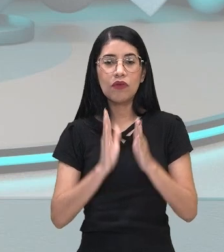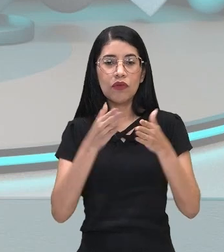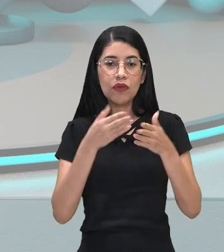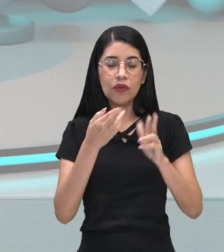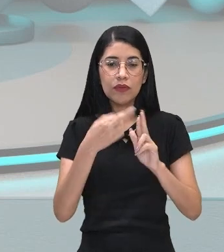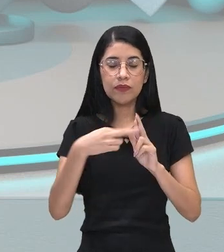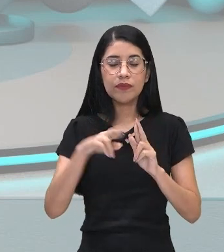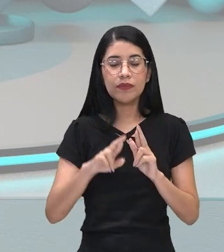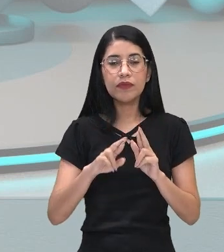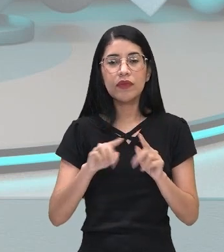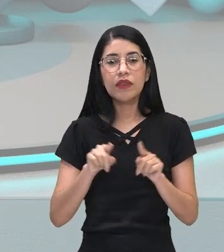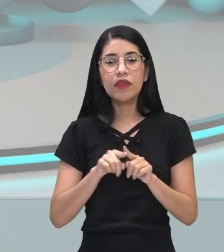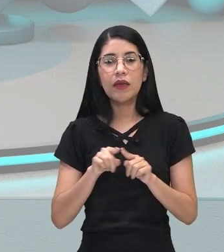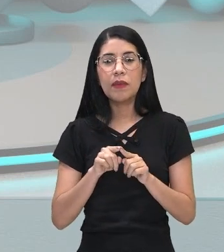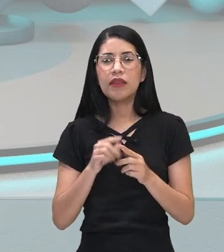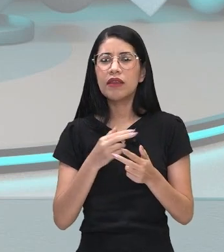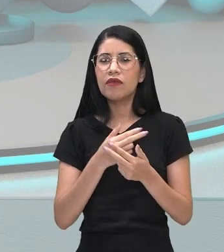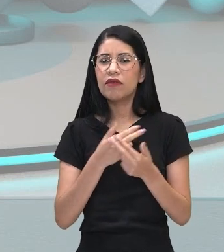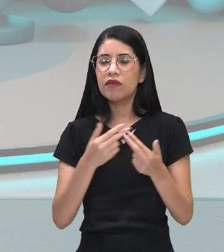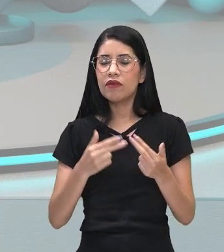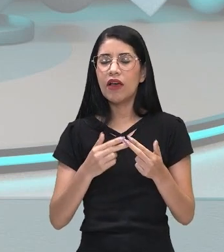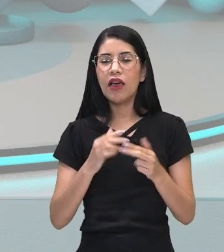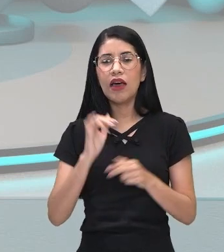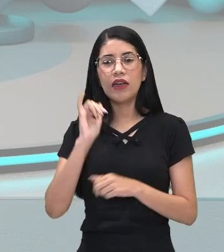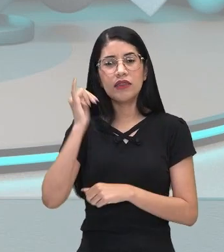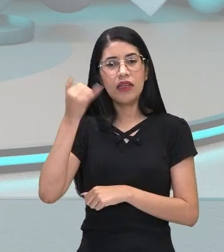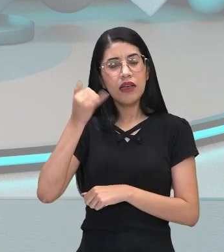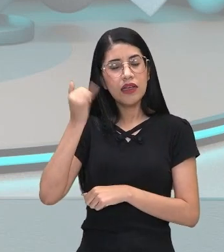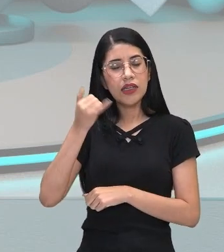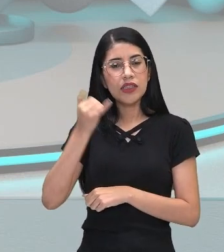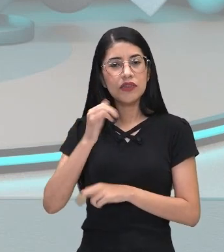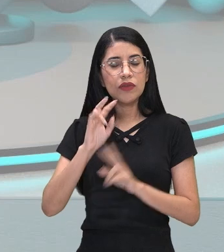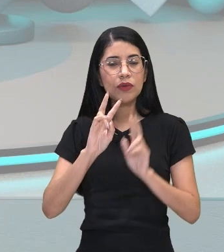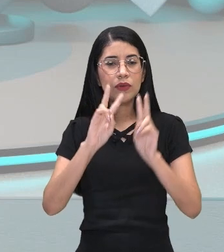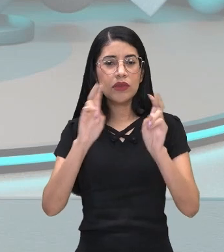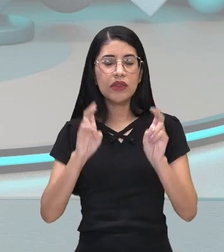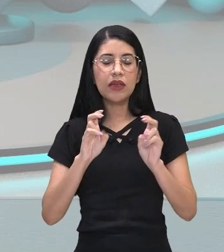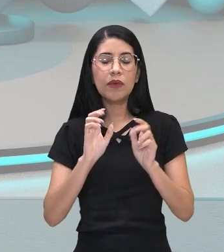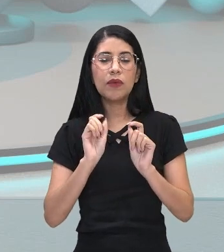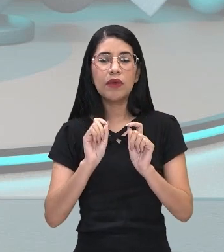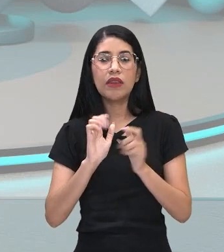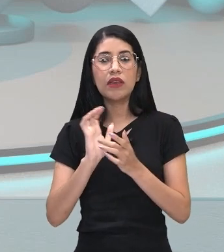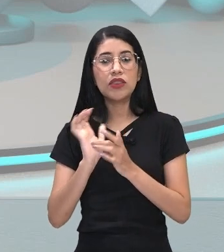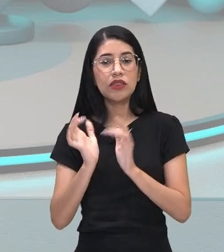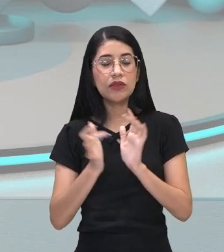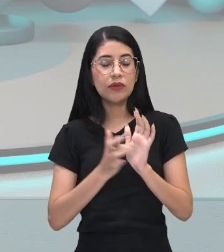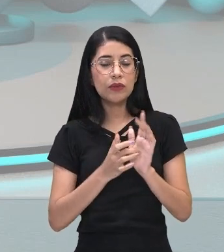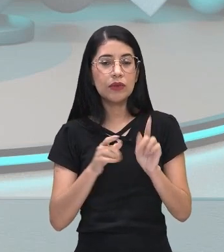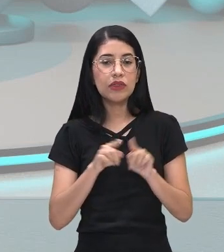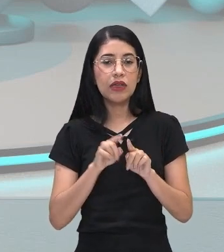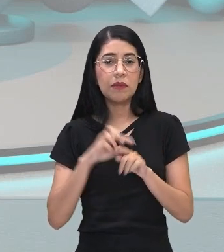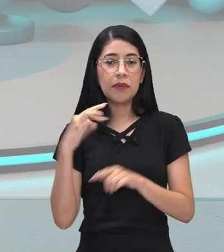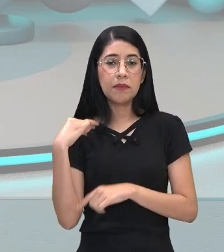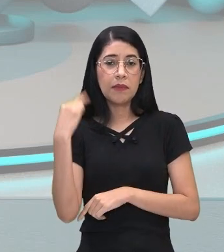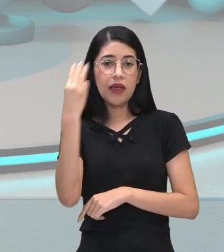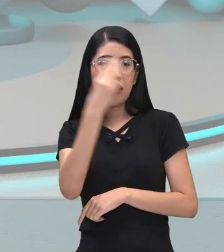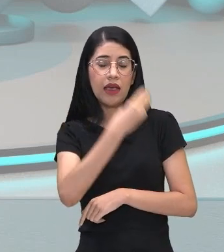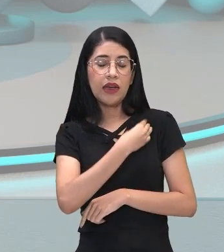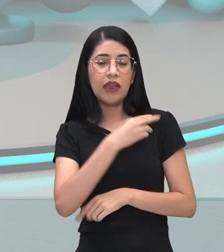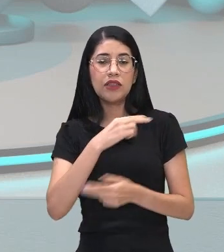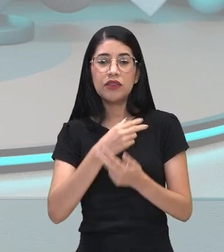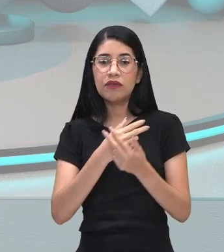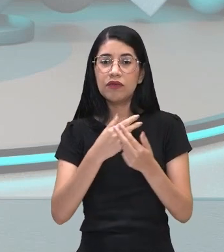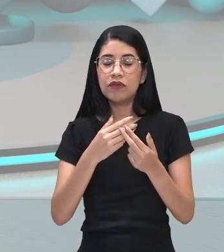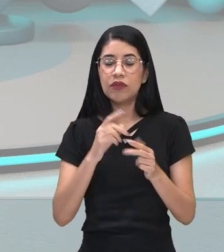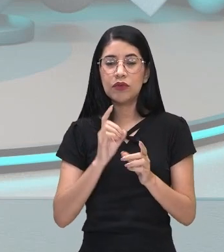religião e há variados ciclos narrativos sobre a vida de Jesus, Maria e dos santos, como vocês